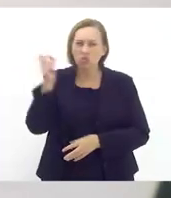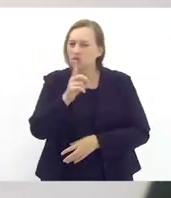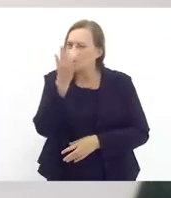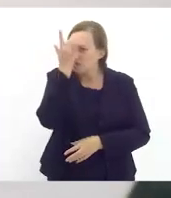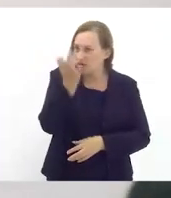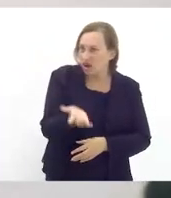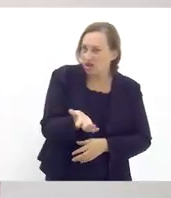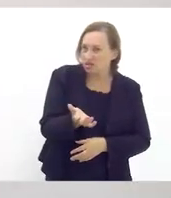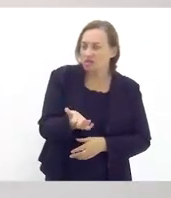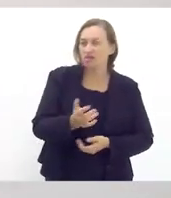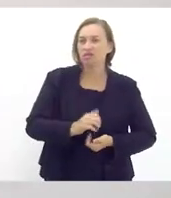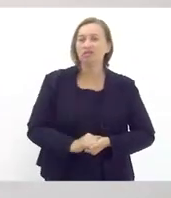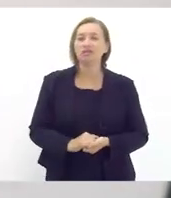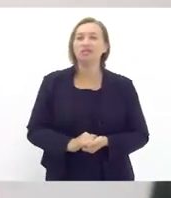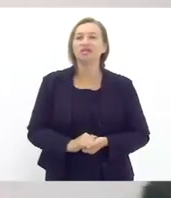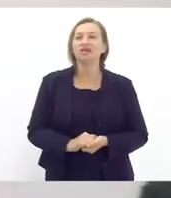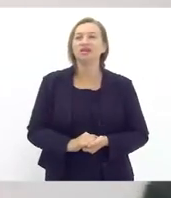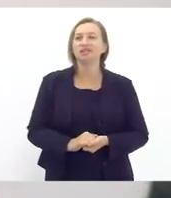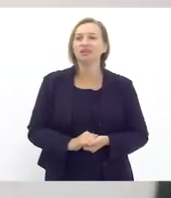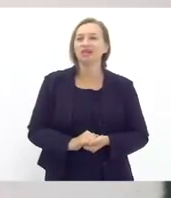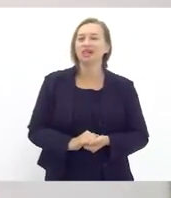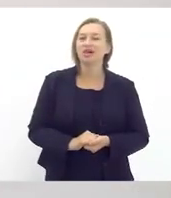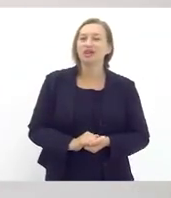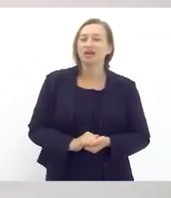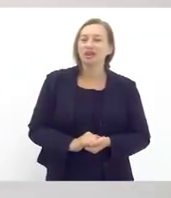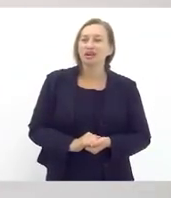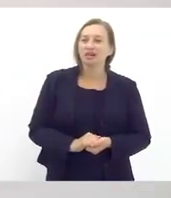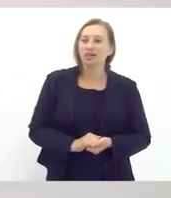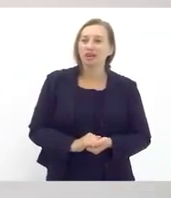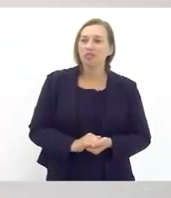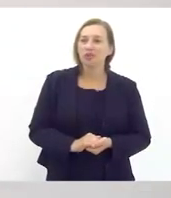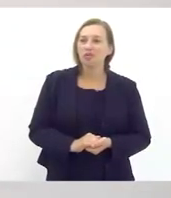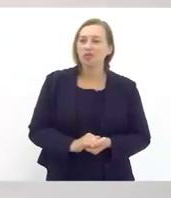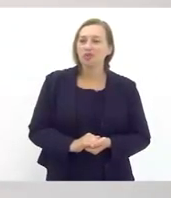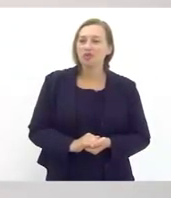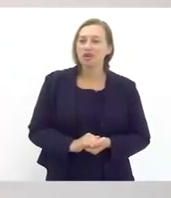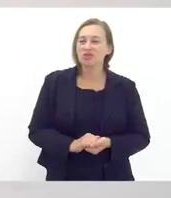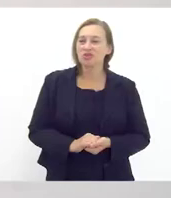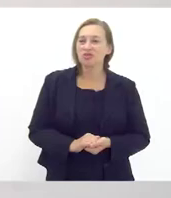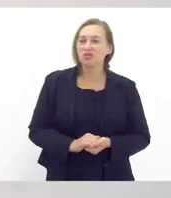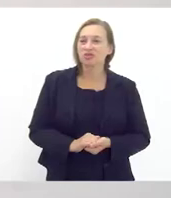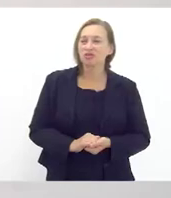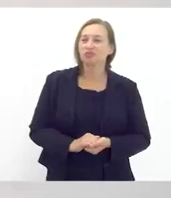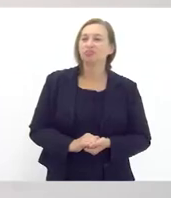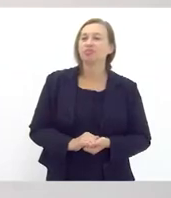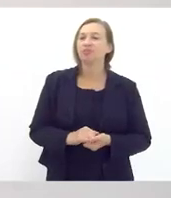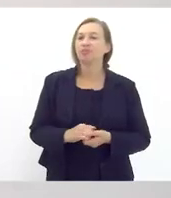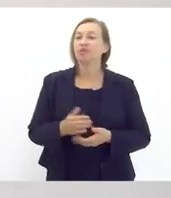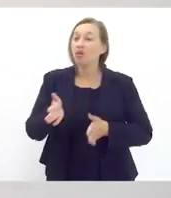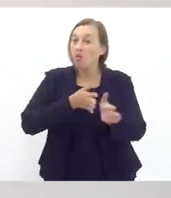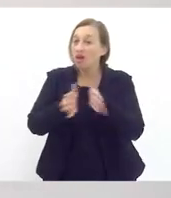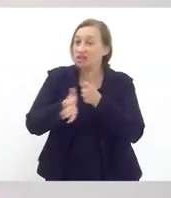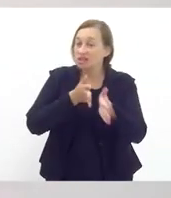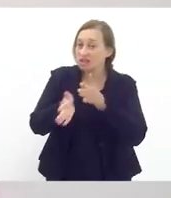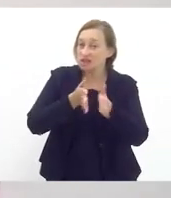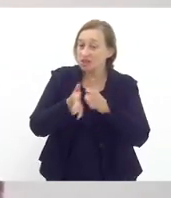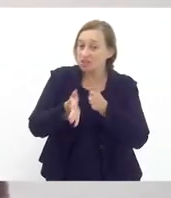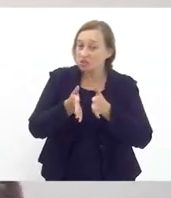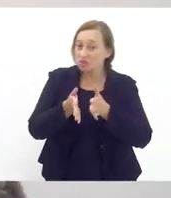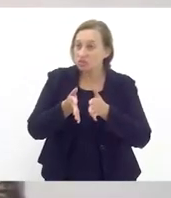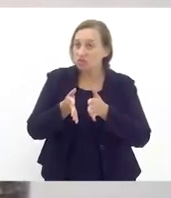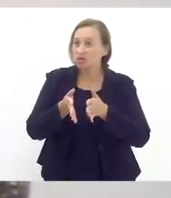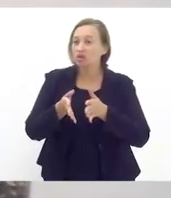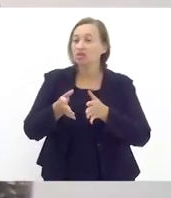pessoas não são burocratas Então a gente tem que garantir bancas que Garanta o acesso efetivo